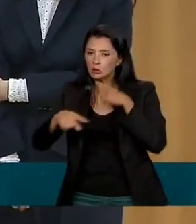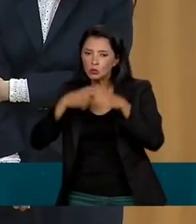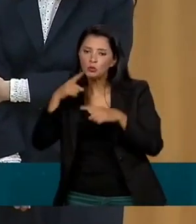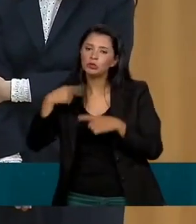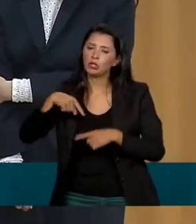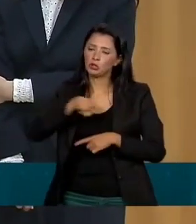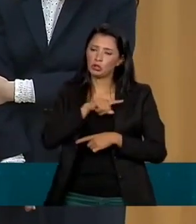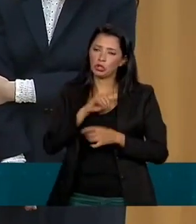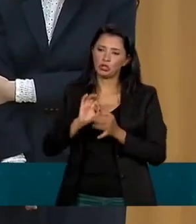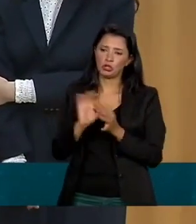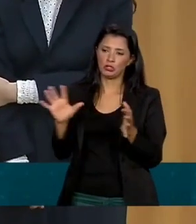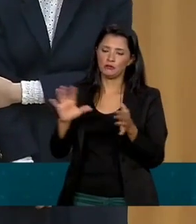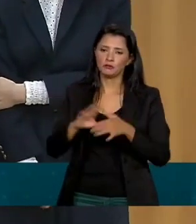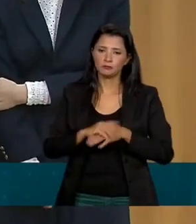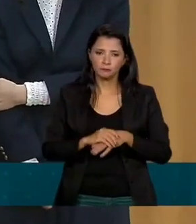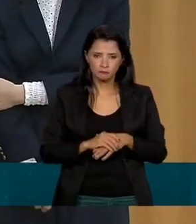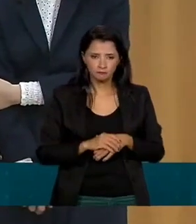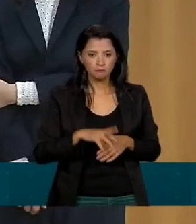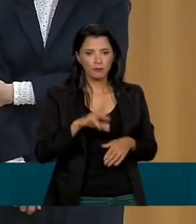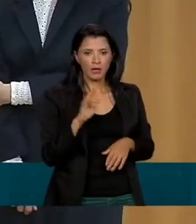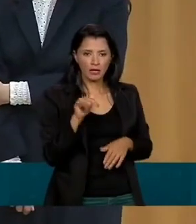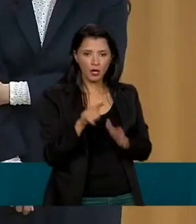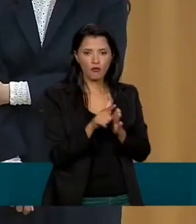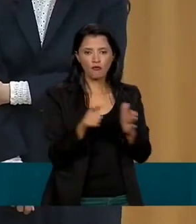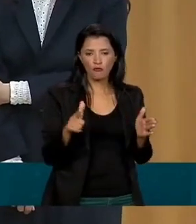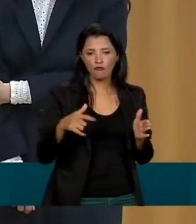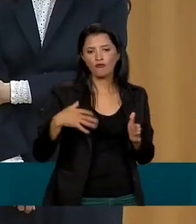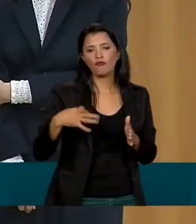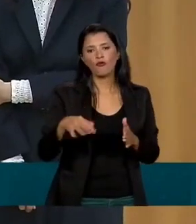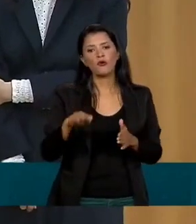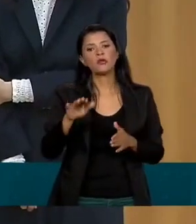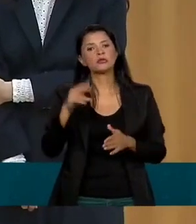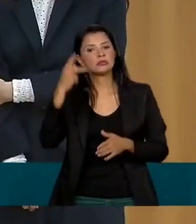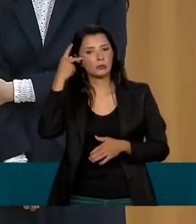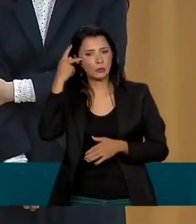disposição. Raquel Lopes, Folha de São Paulo.